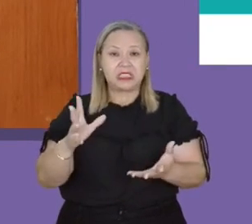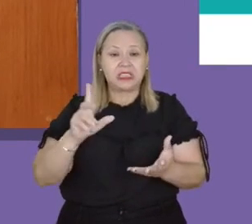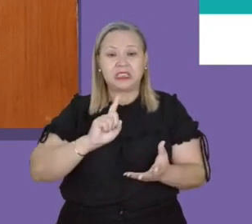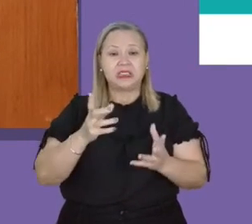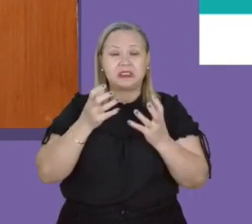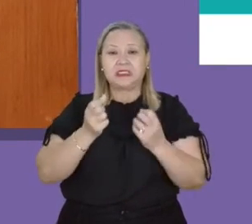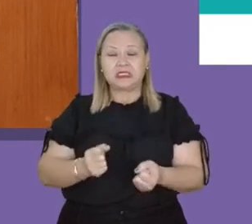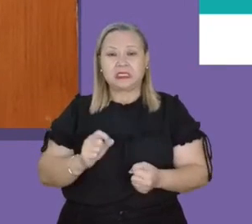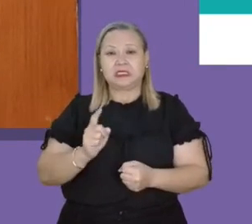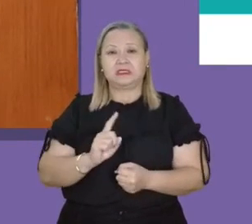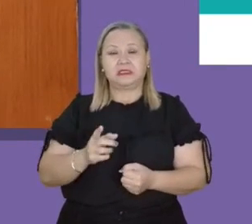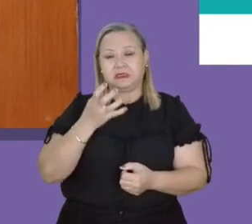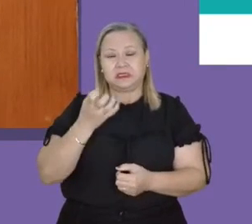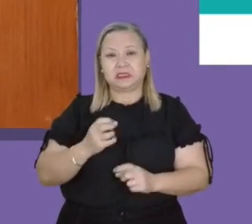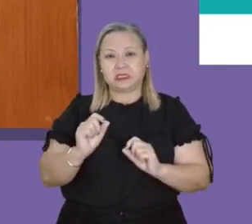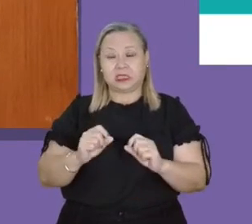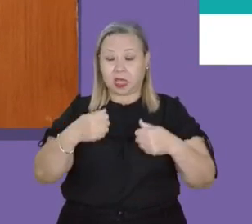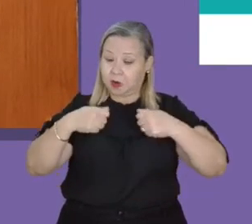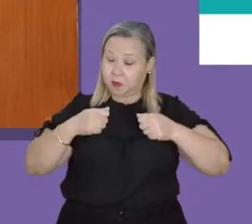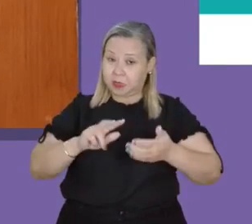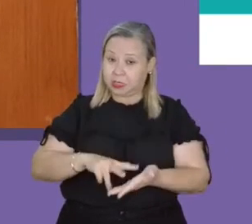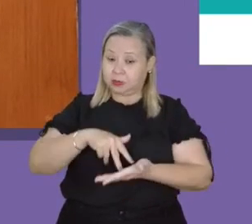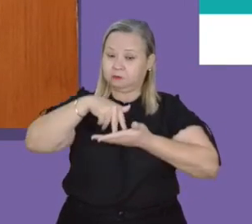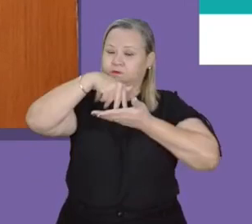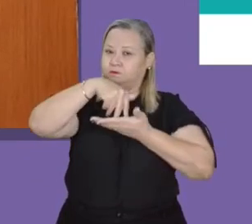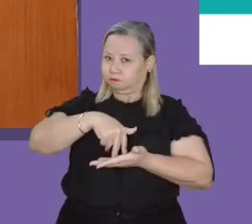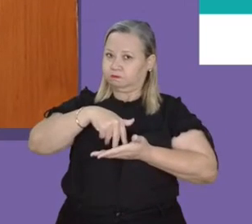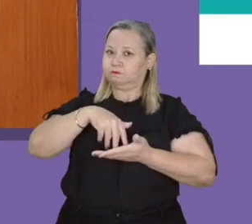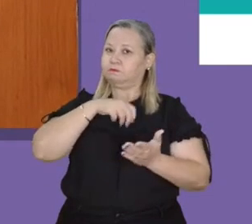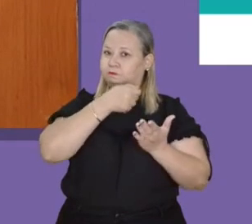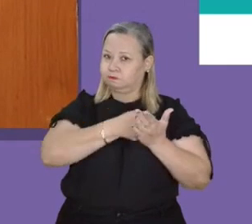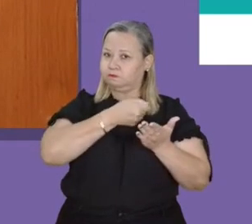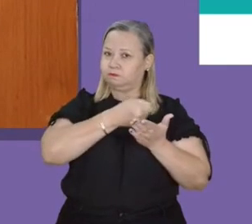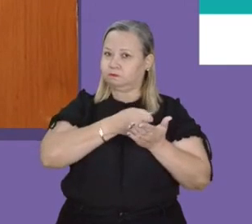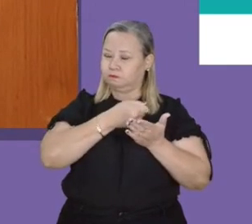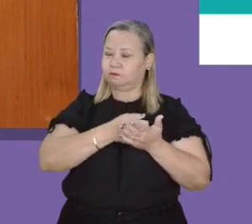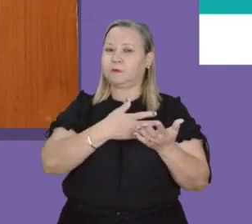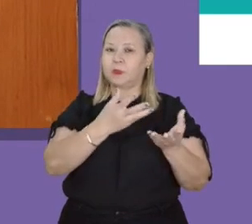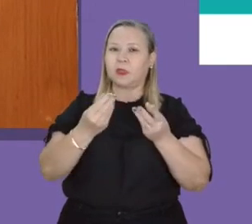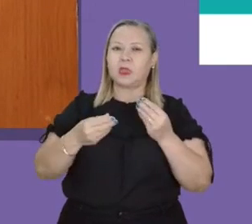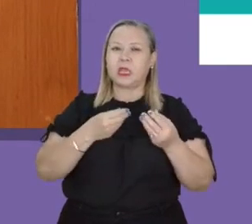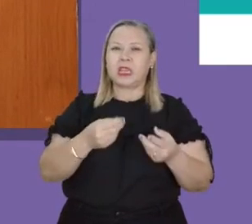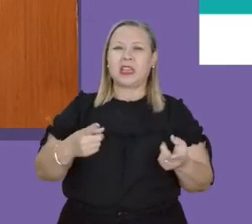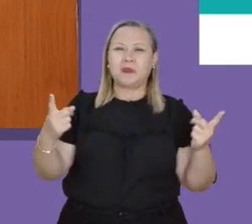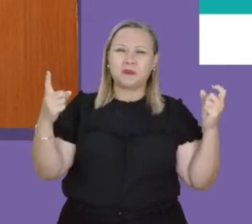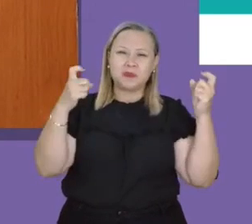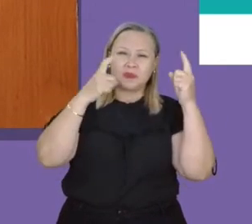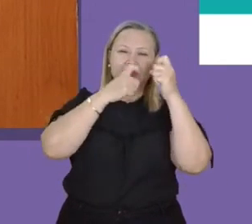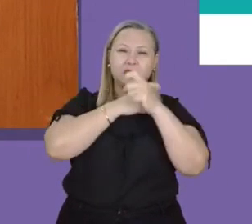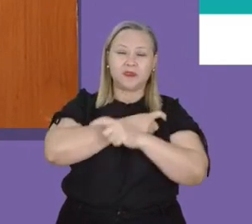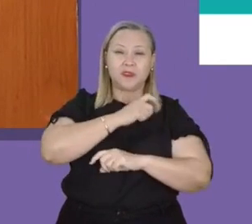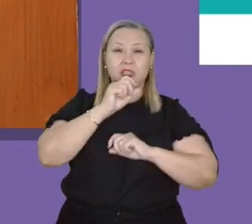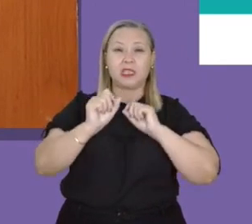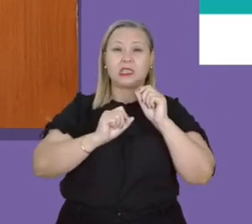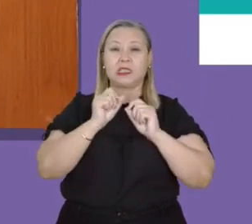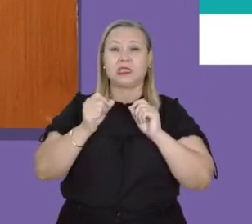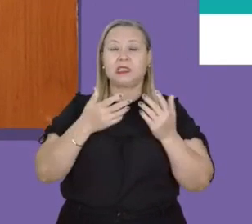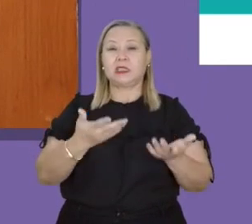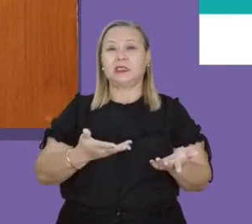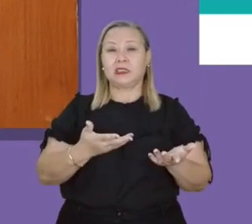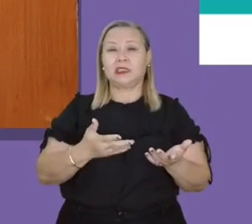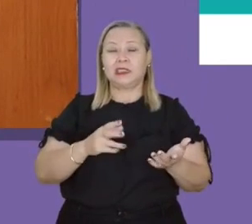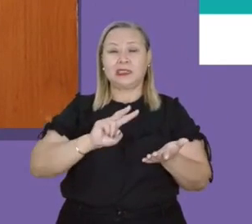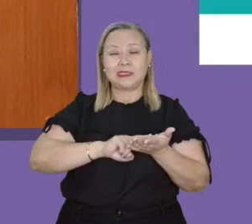a sério. A gente precisa se levantar contra isso. É muito duro que isso se reproduza em